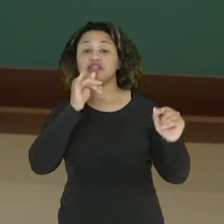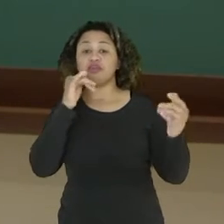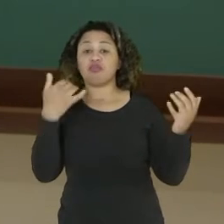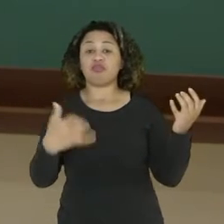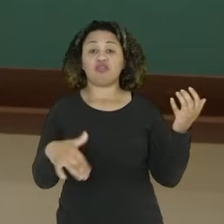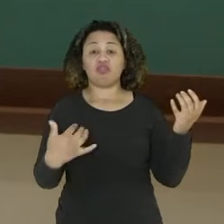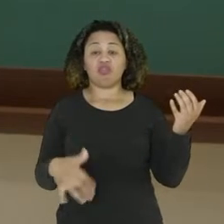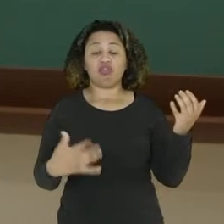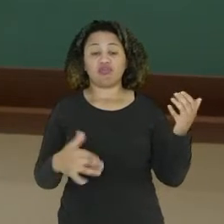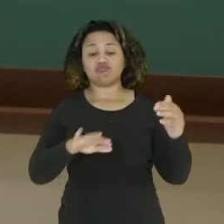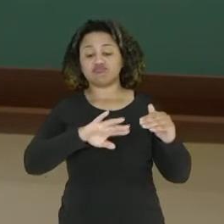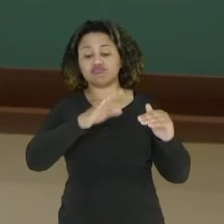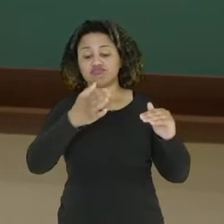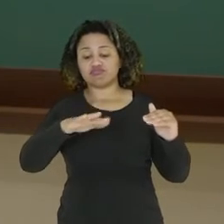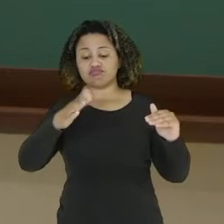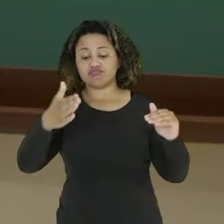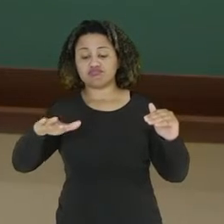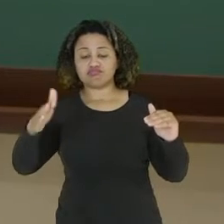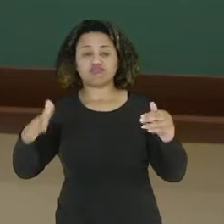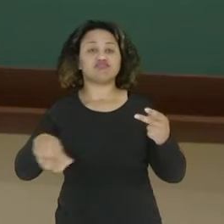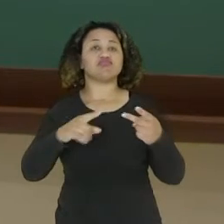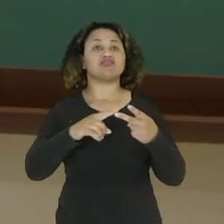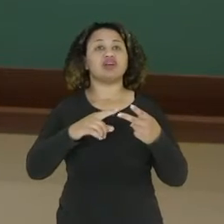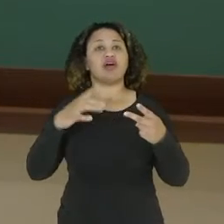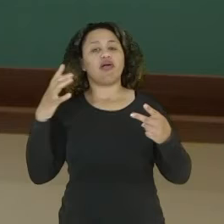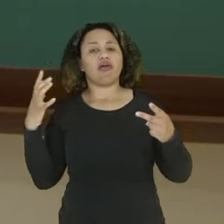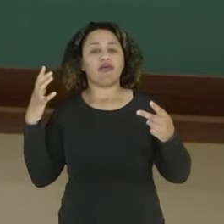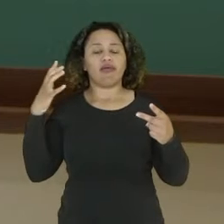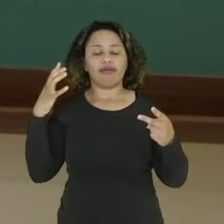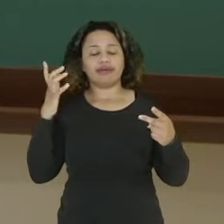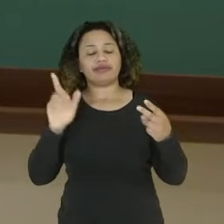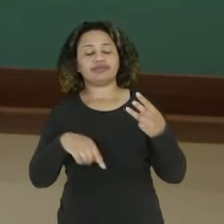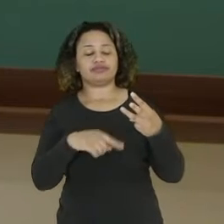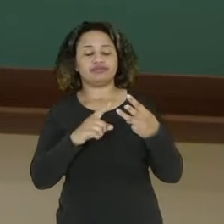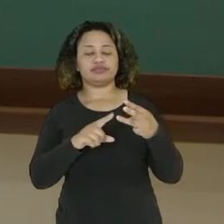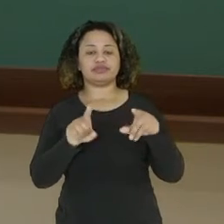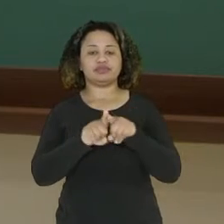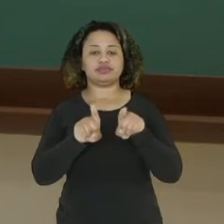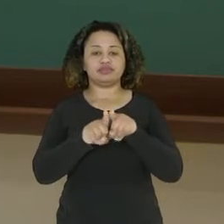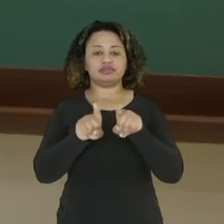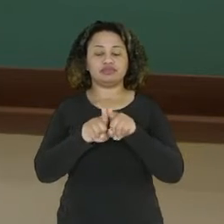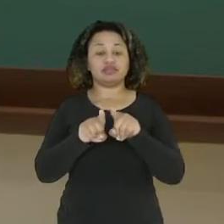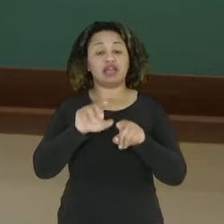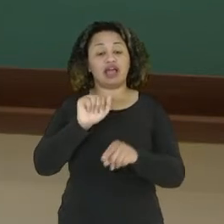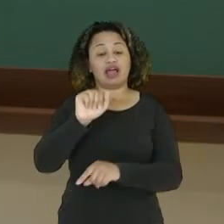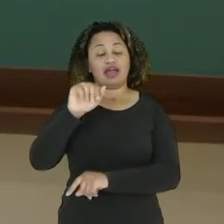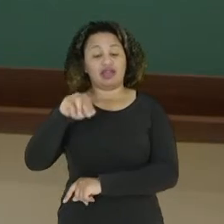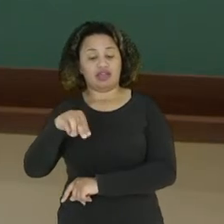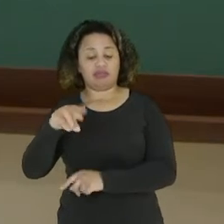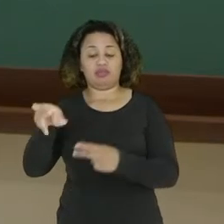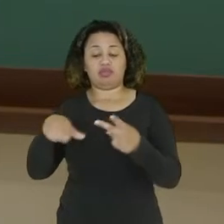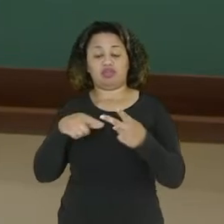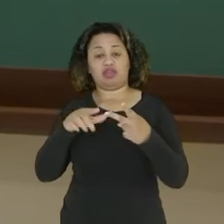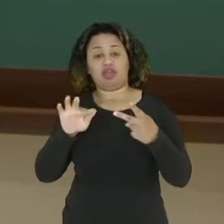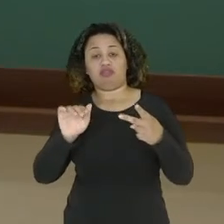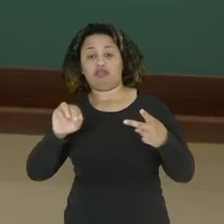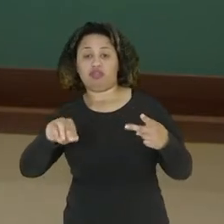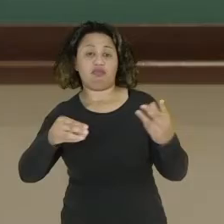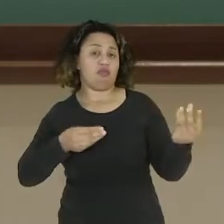uma onda de rádio, uma onda, por exemplo, uma onda de rádio AM e FM e assim por